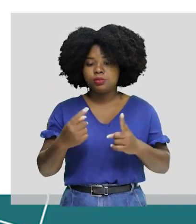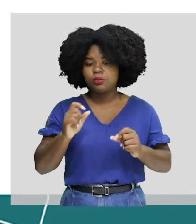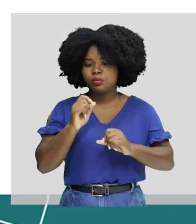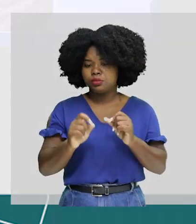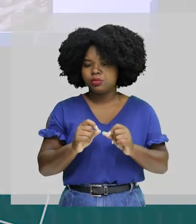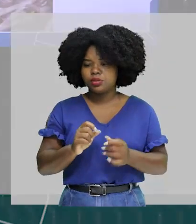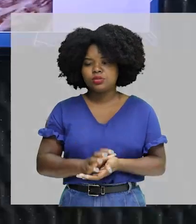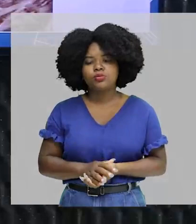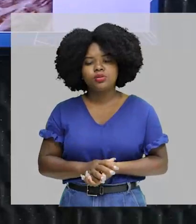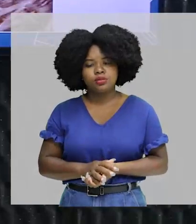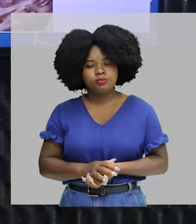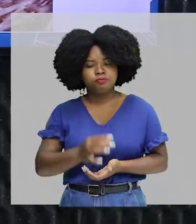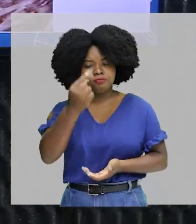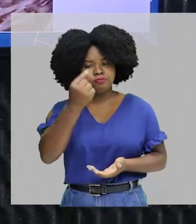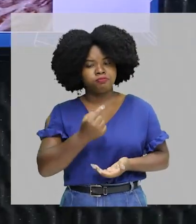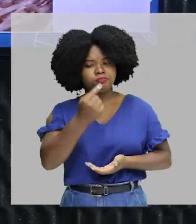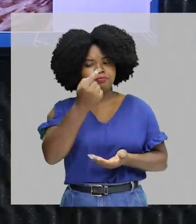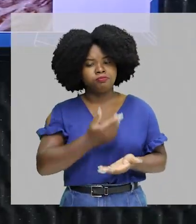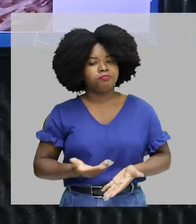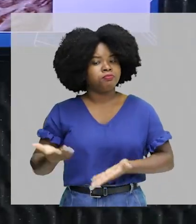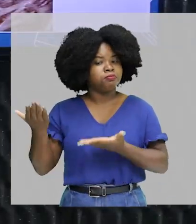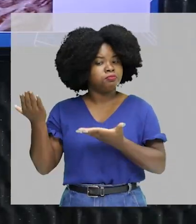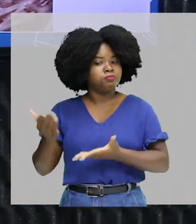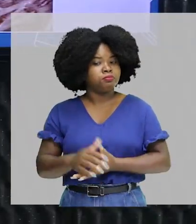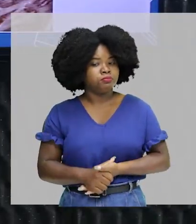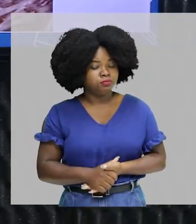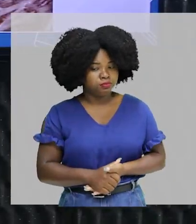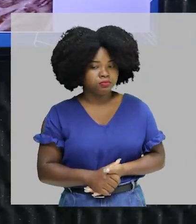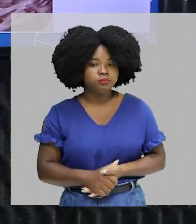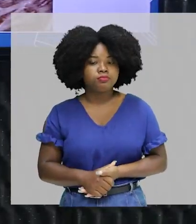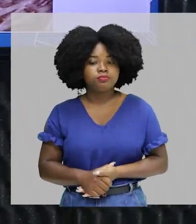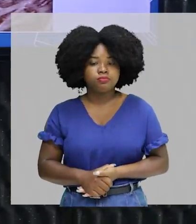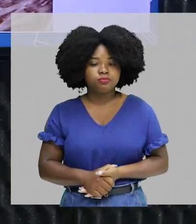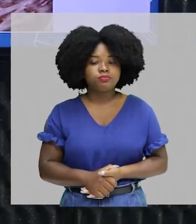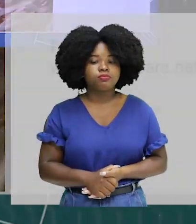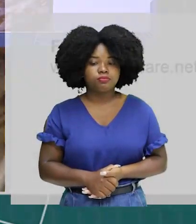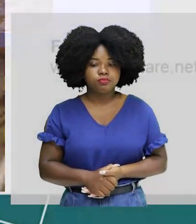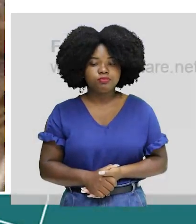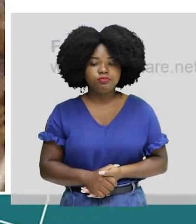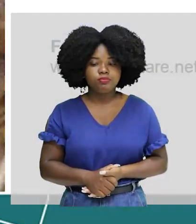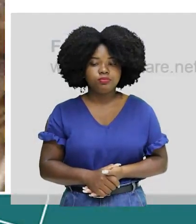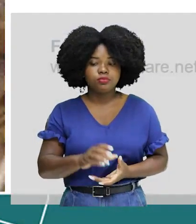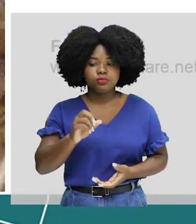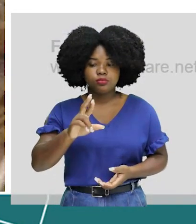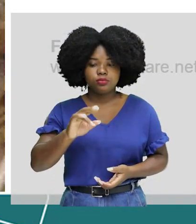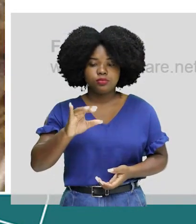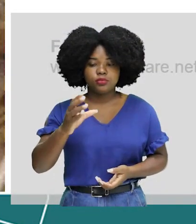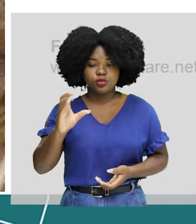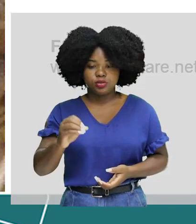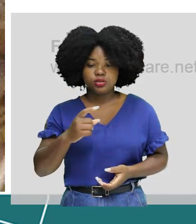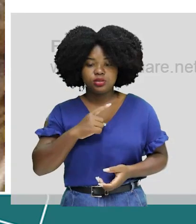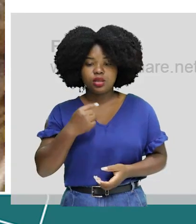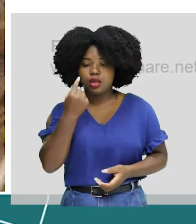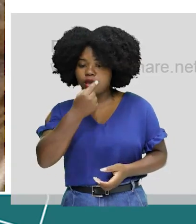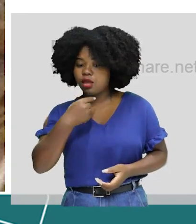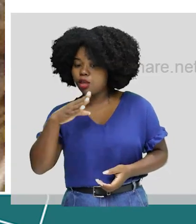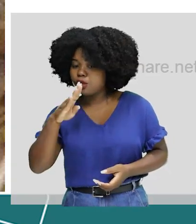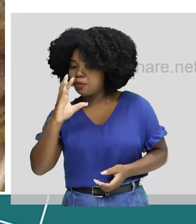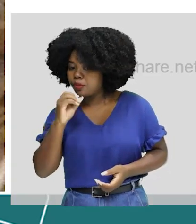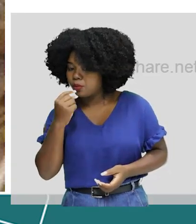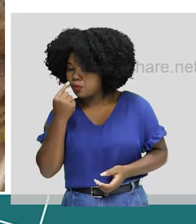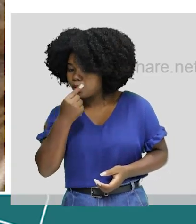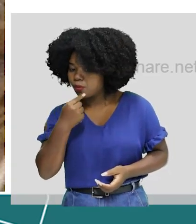que é a lanterna de Aristóteles. Sabe o ouriço? O ouriço ele tem a região da boca. Lá na boquinha do